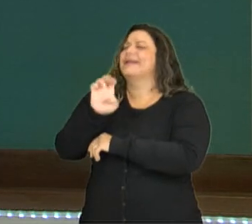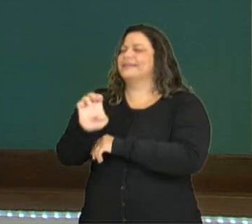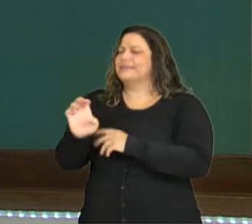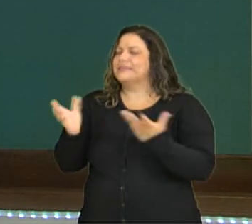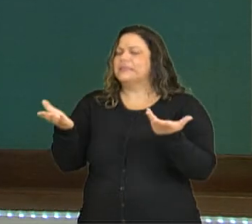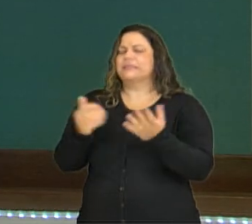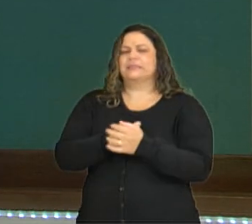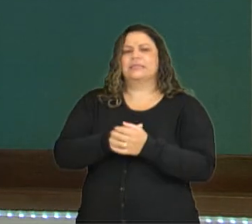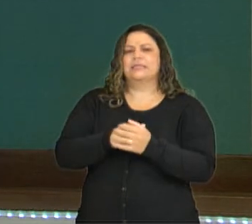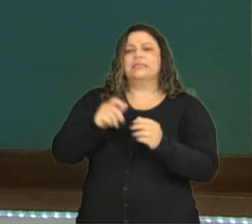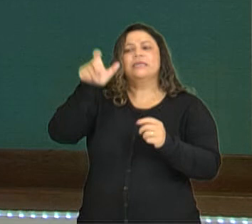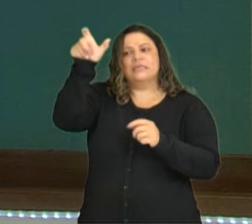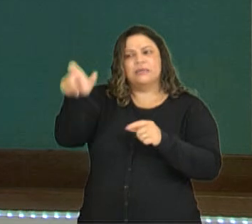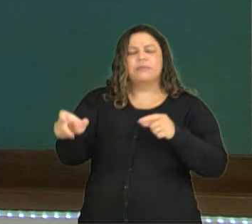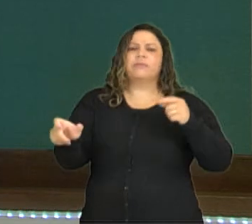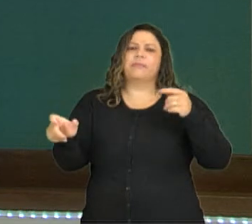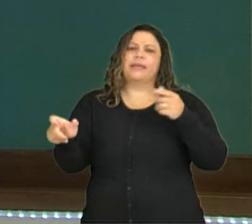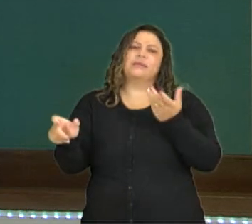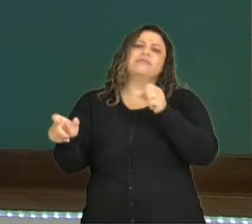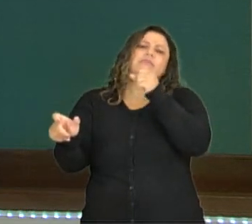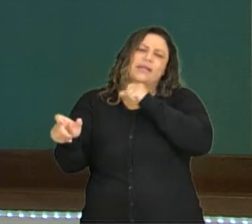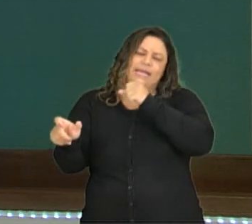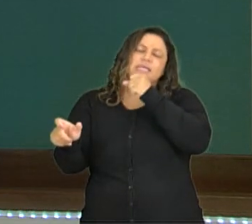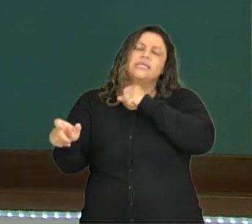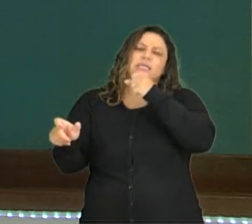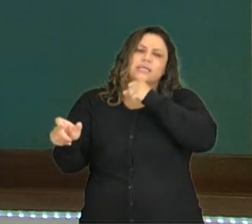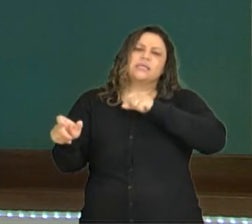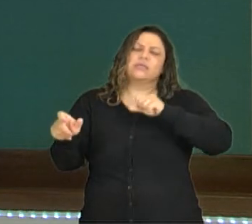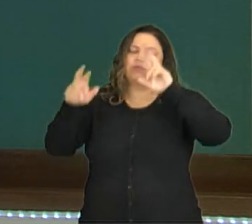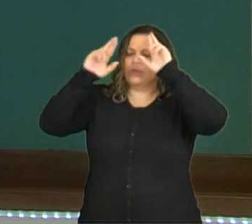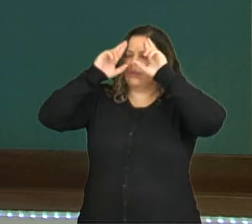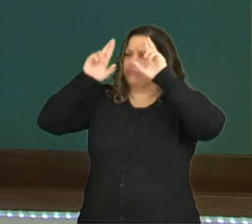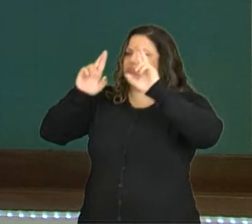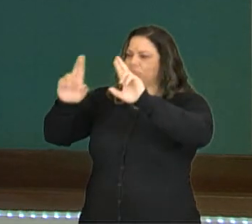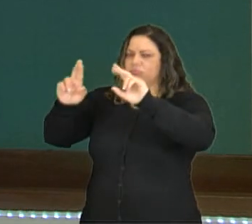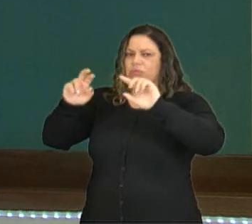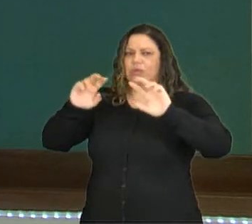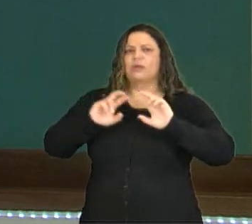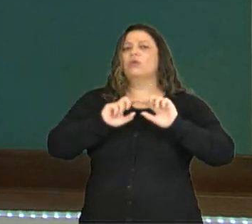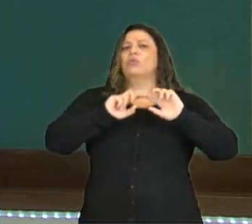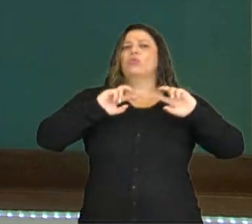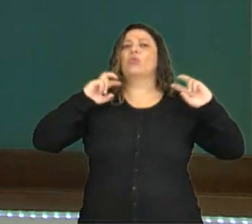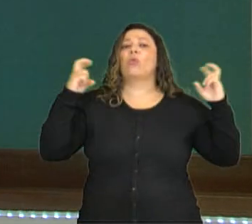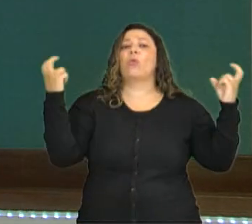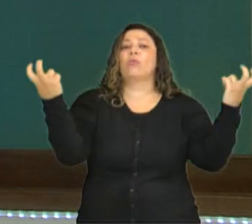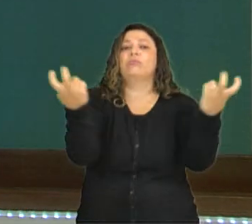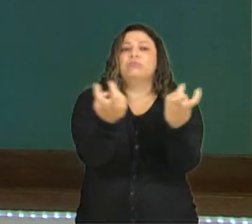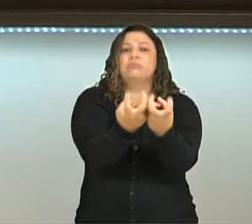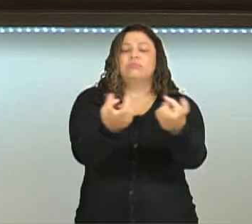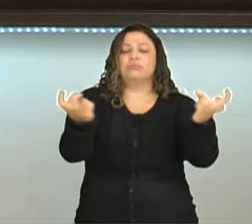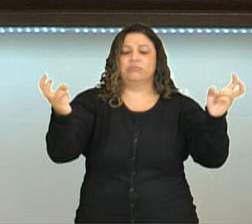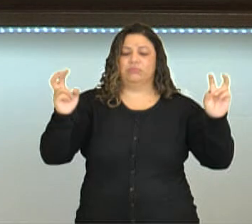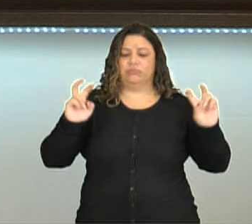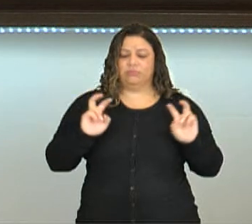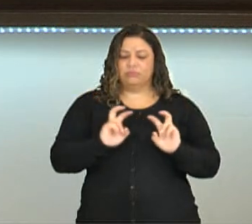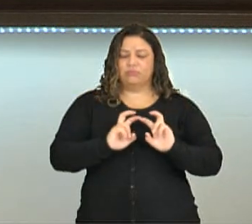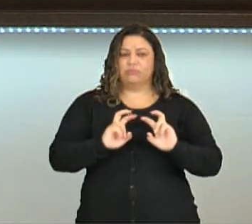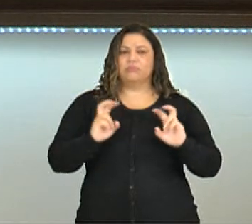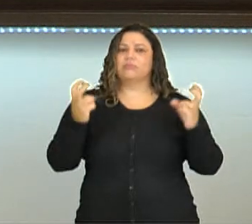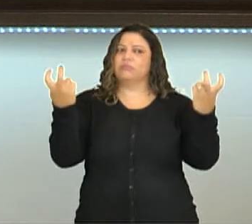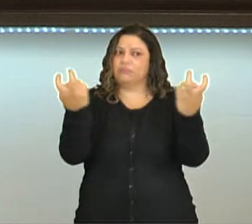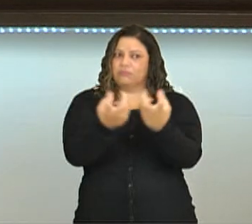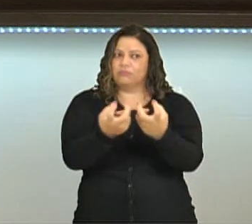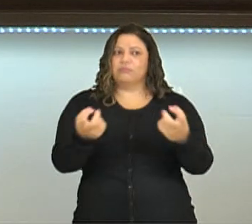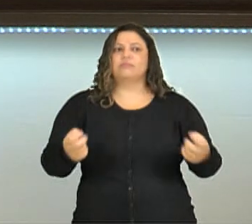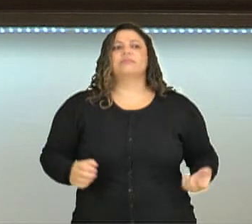velhos, que seriam não só os mestres, mas todos os que estão ali na roda da capoeira. A capoeira tem roda, tá? A gente vai falar sobre isso também.